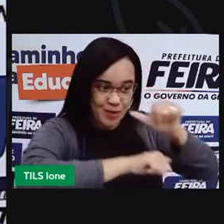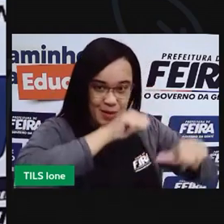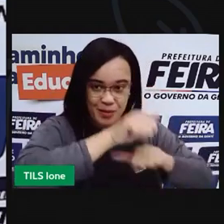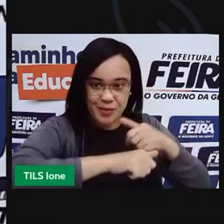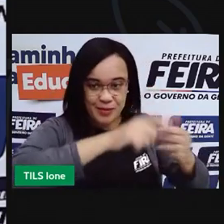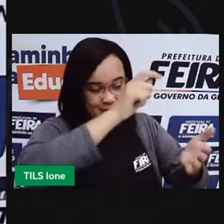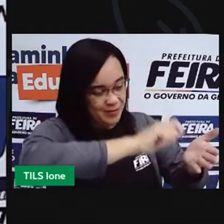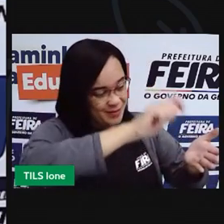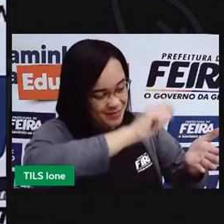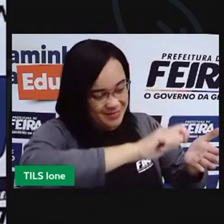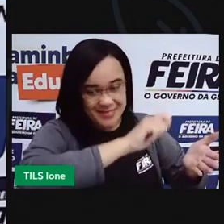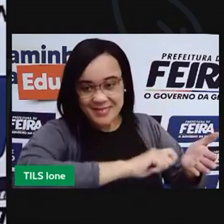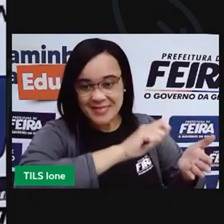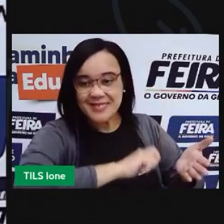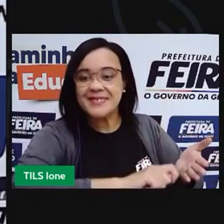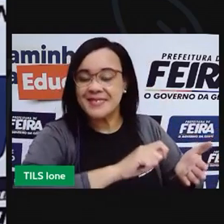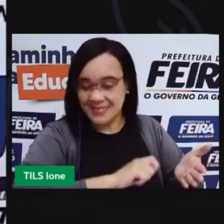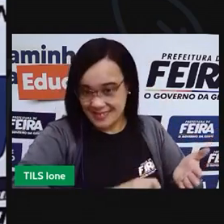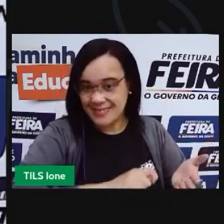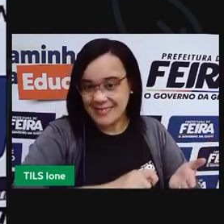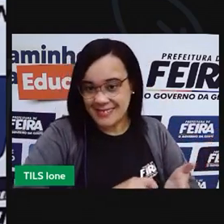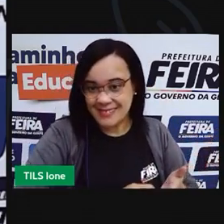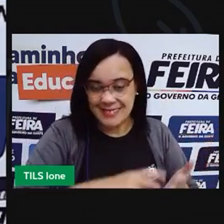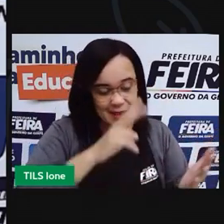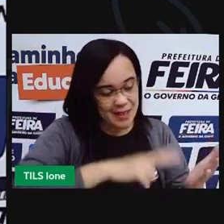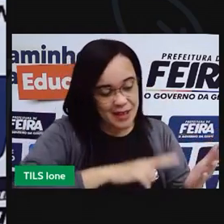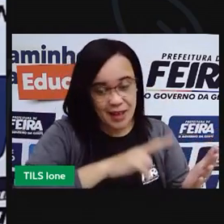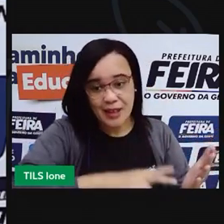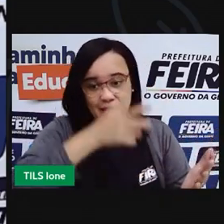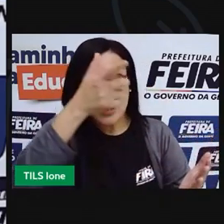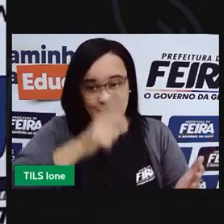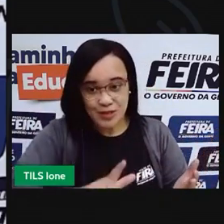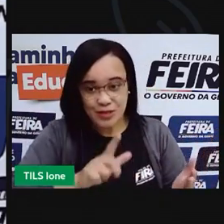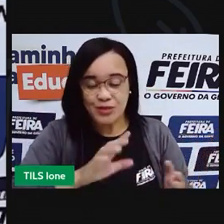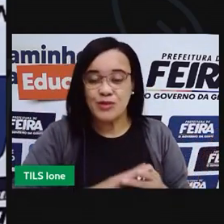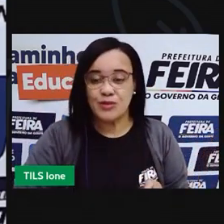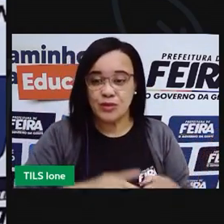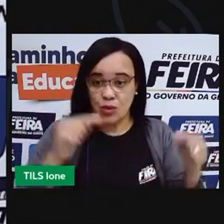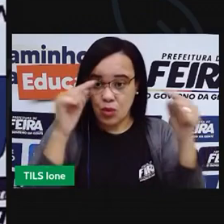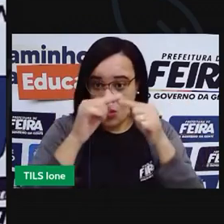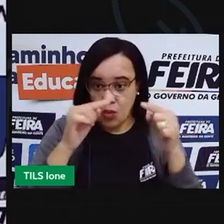escrevendo a releitura, a partir da história original.